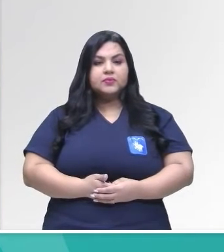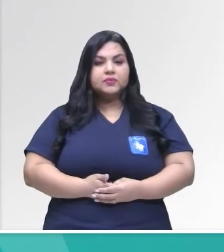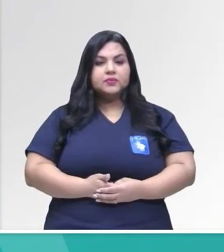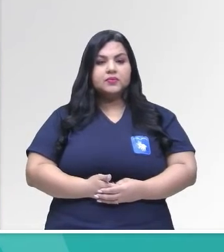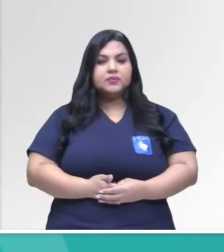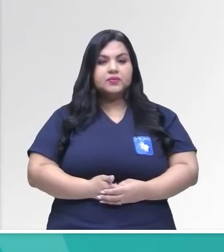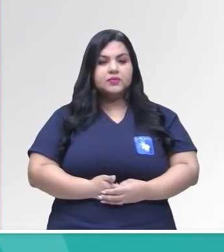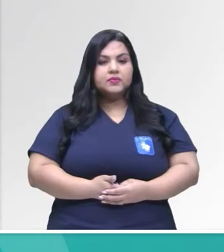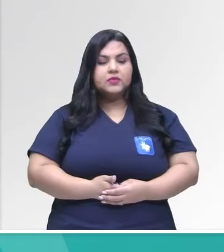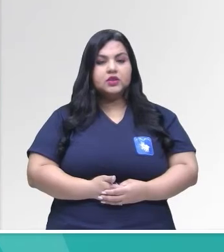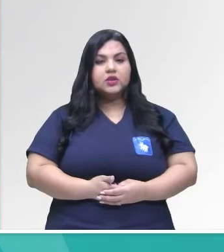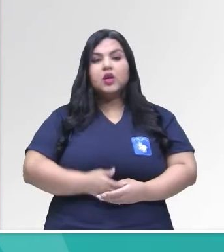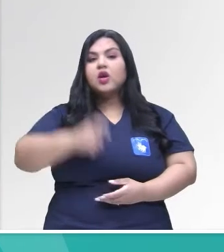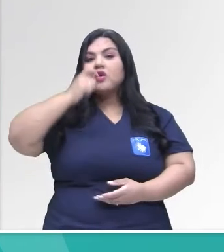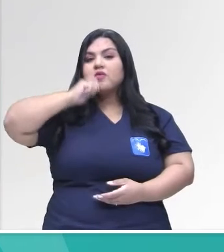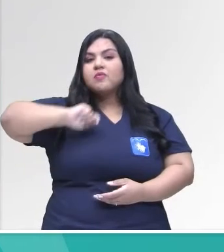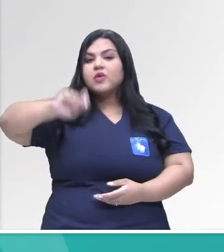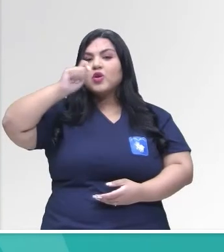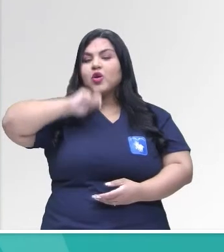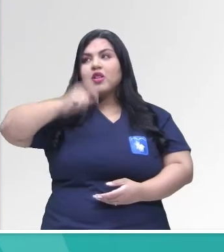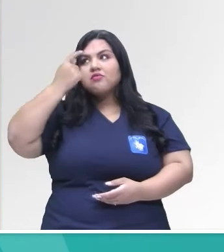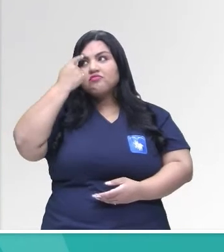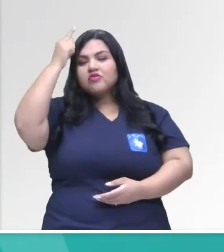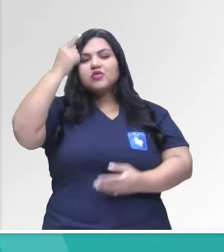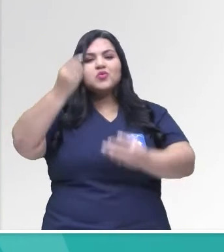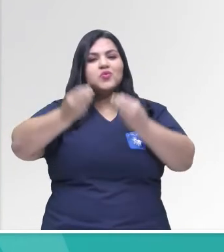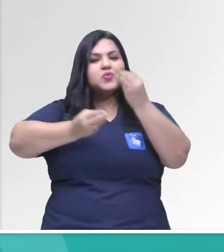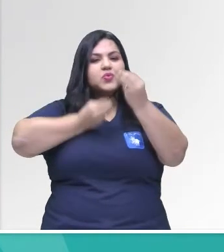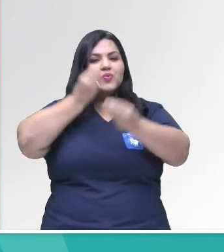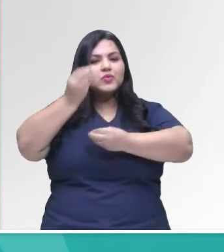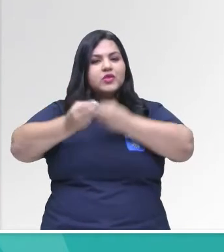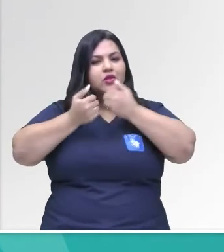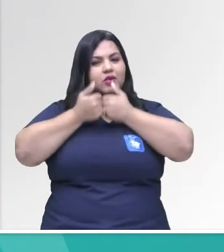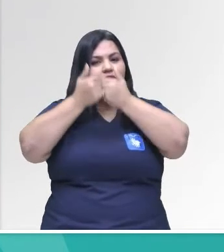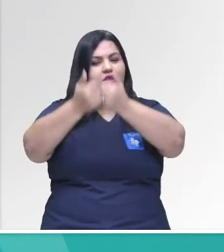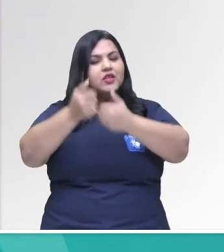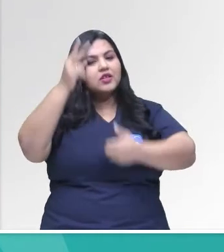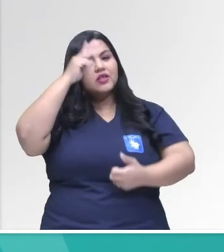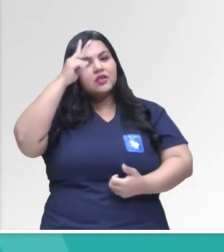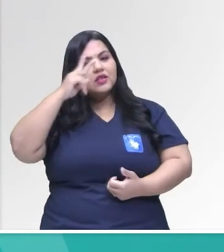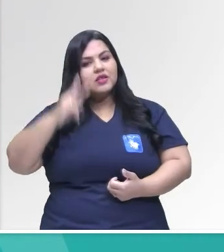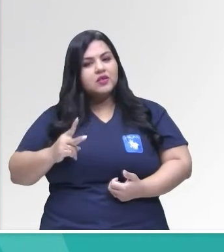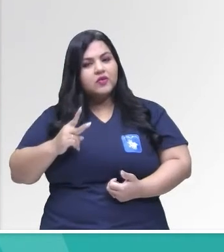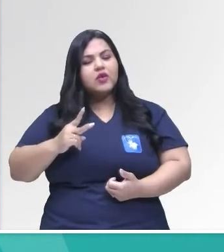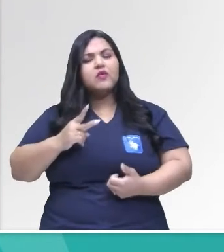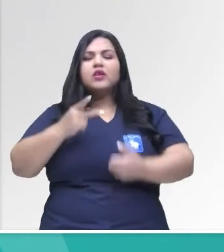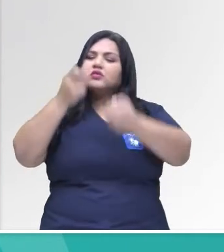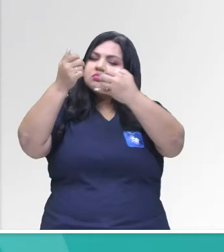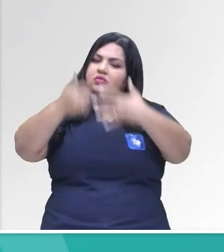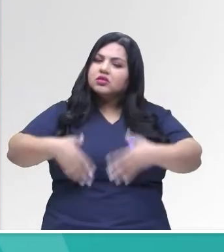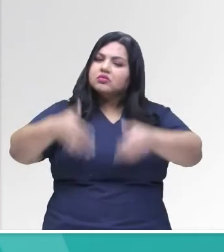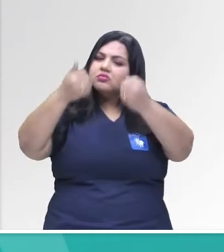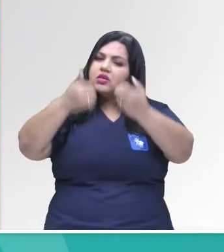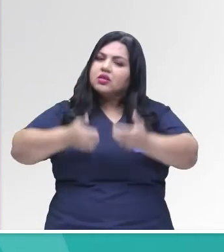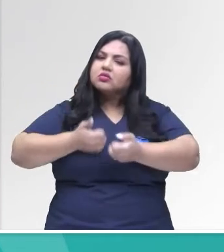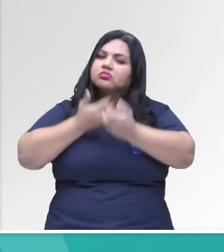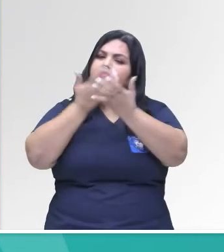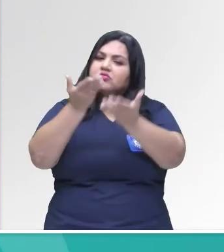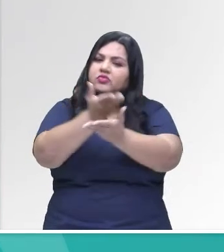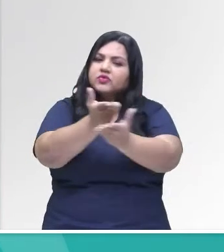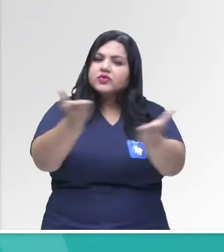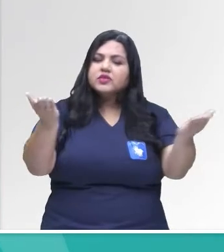do picolé. Vocês vão acompanhar comigo aqui a história, eu vou contando para vocês, eu vou lendo